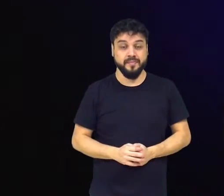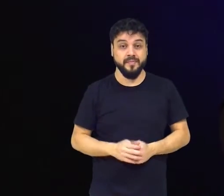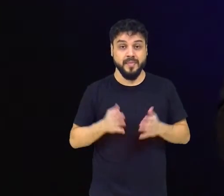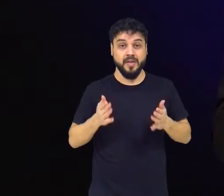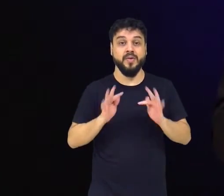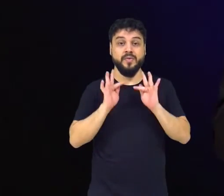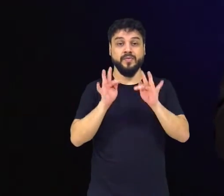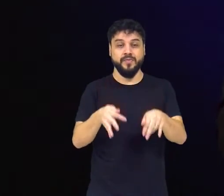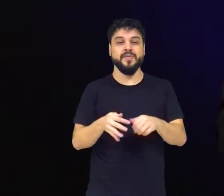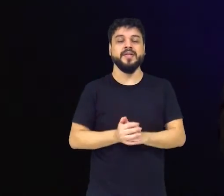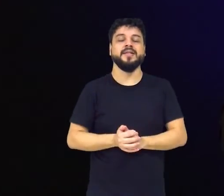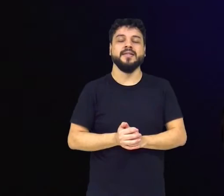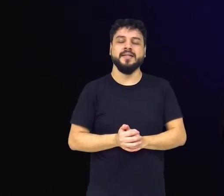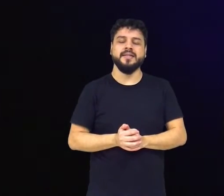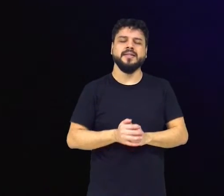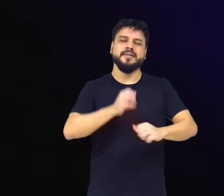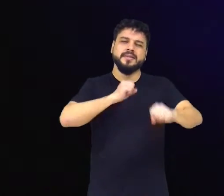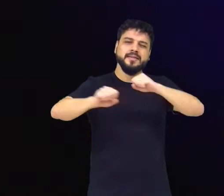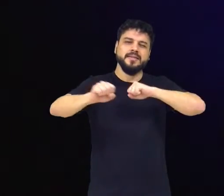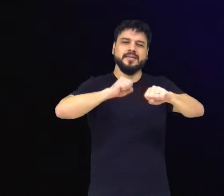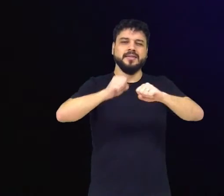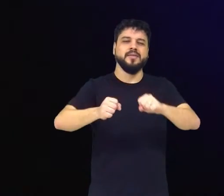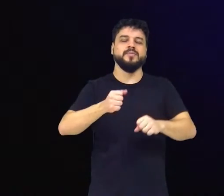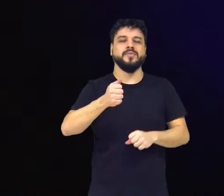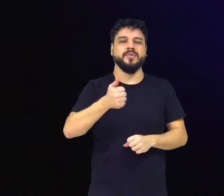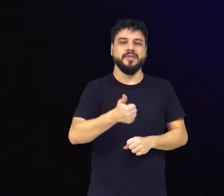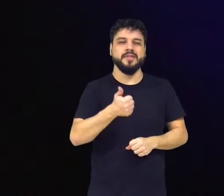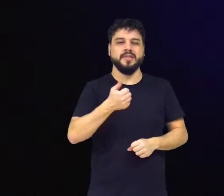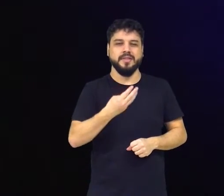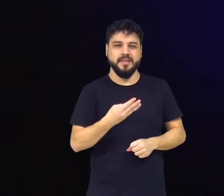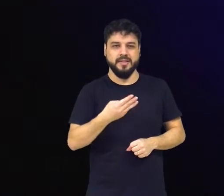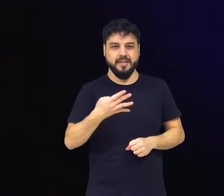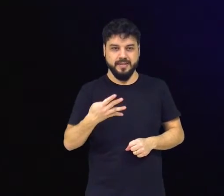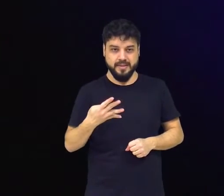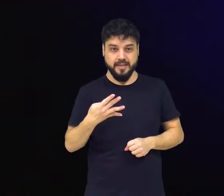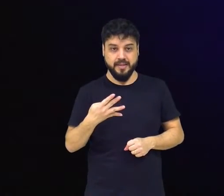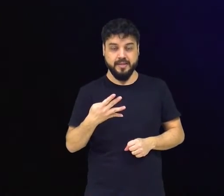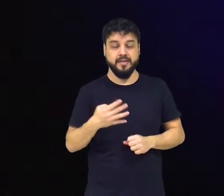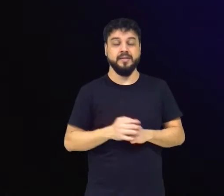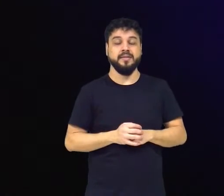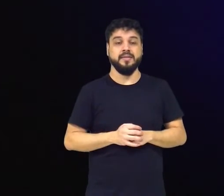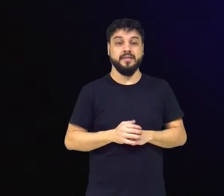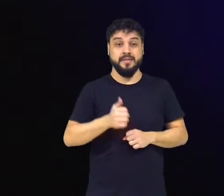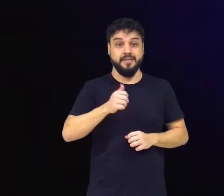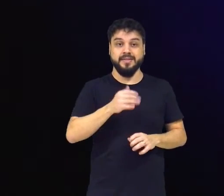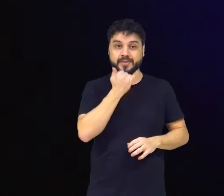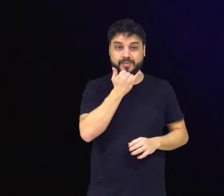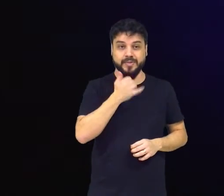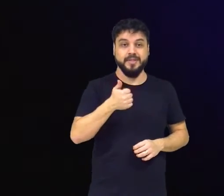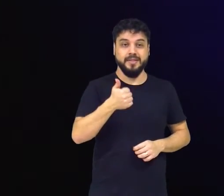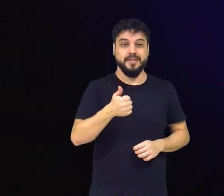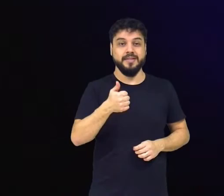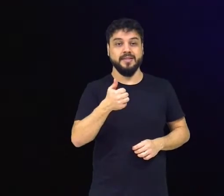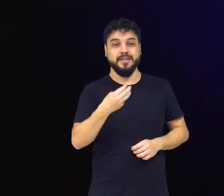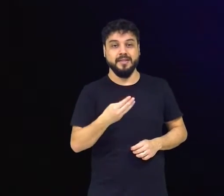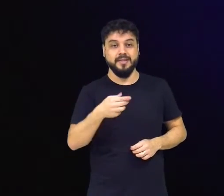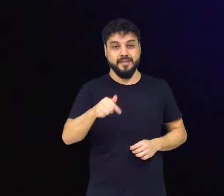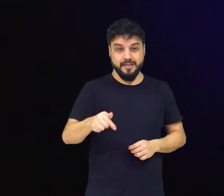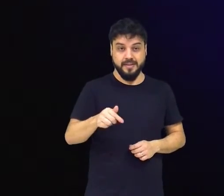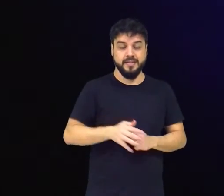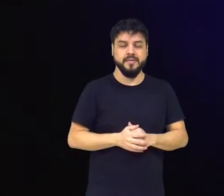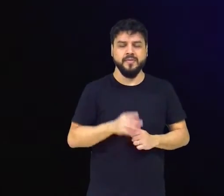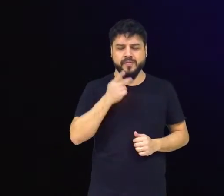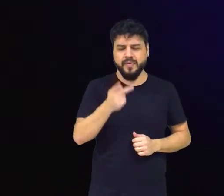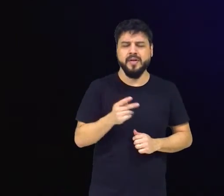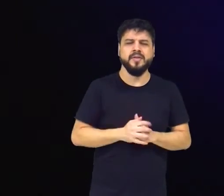Salmo 37, versos 3 a 9, que diz assim: Confiai no Senhor e faz o bem. Habitarás